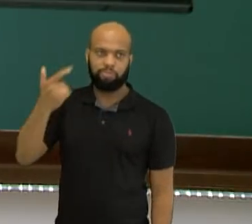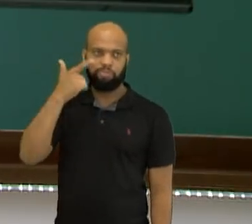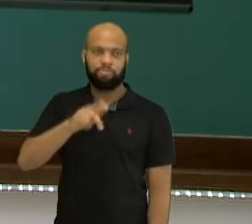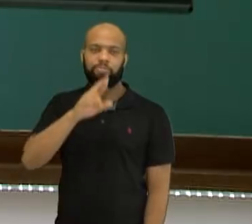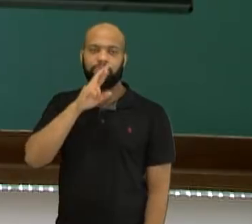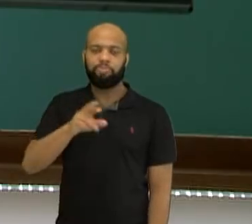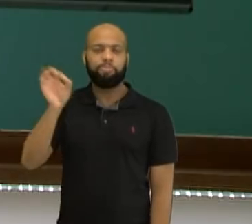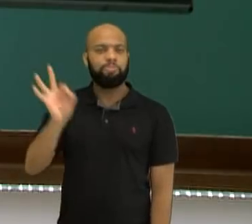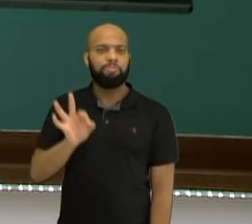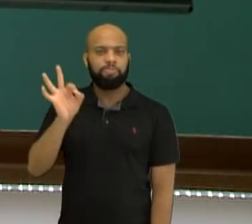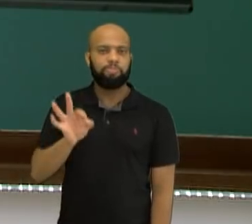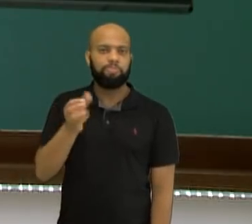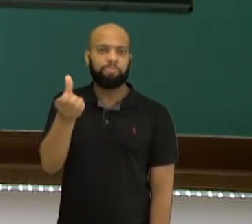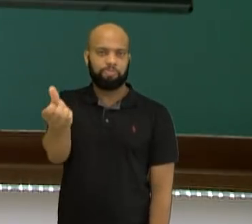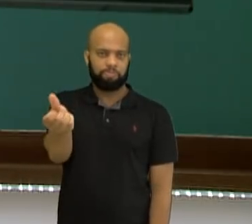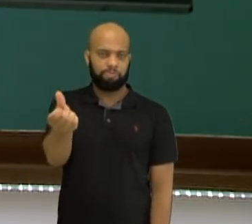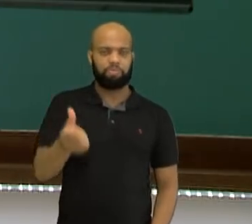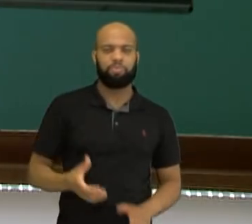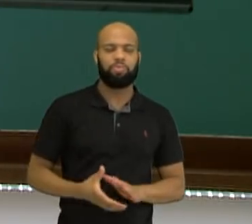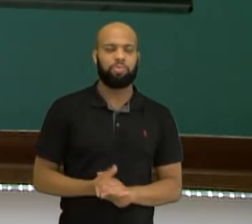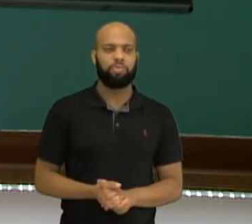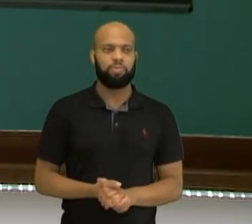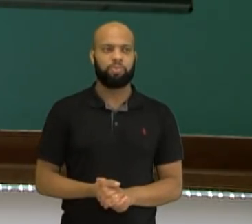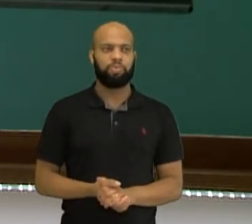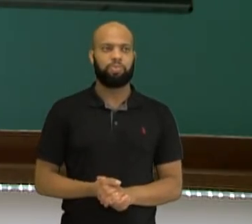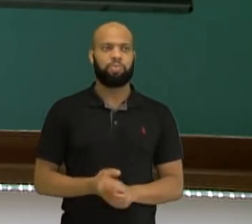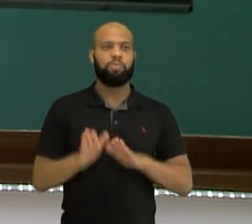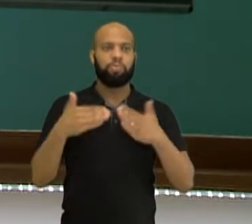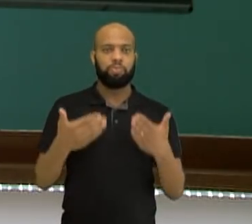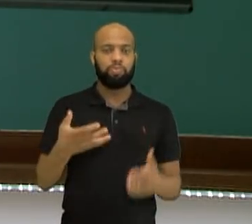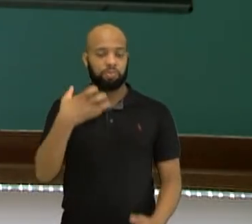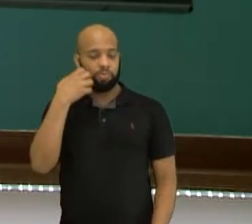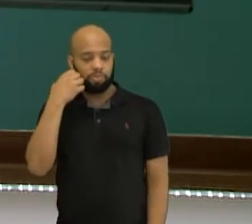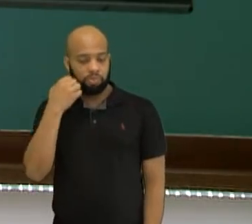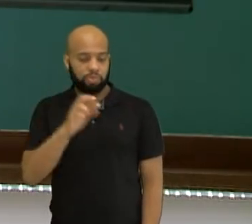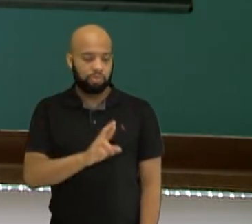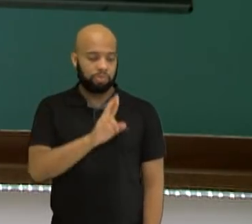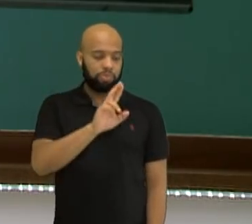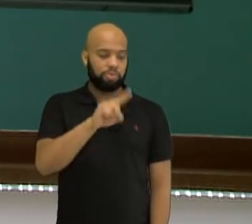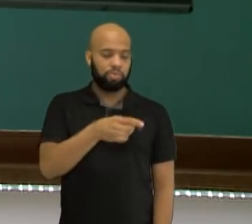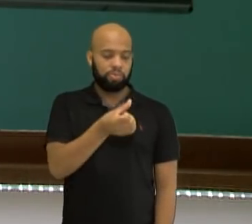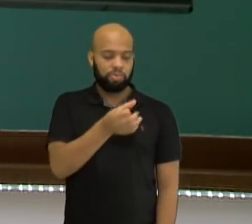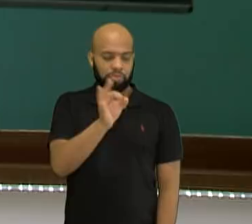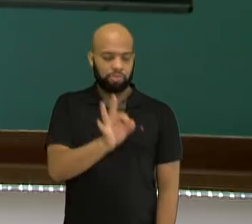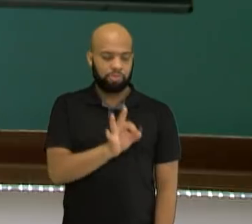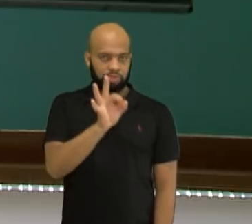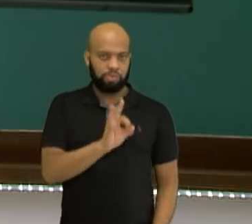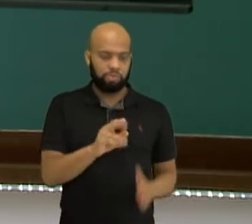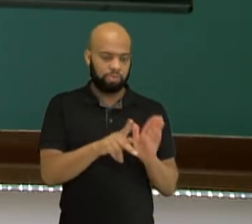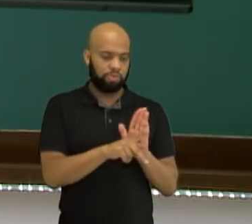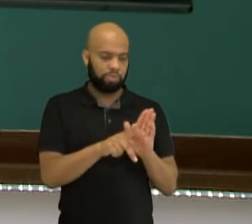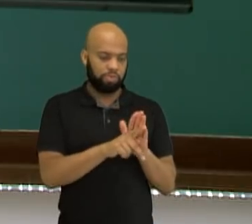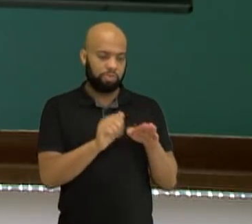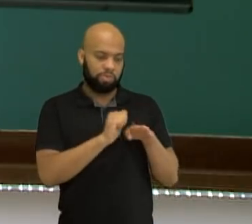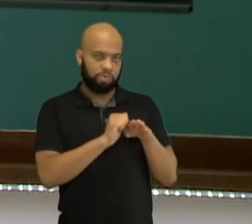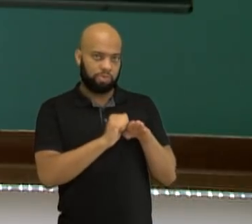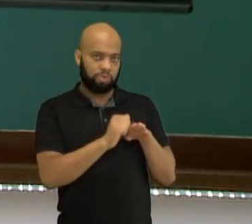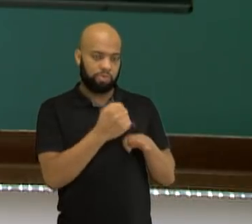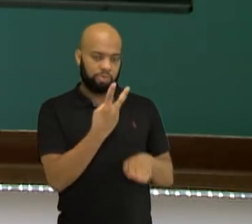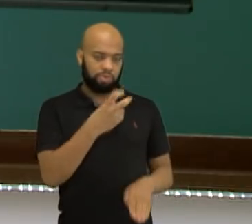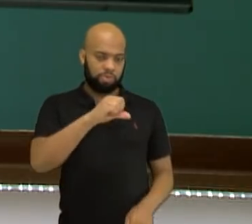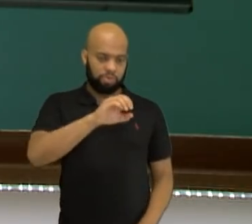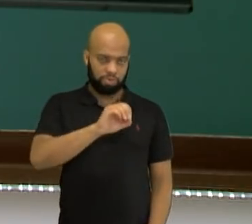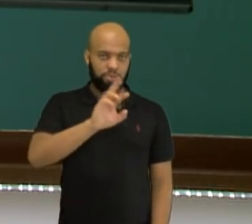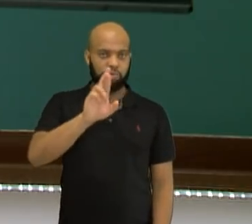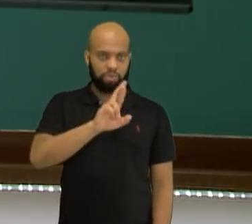quê? 6%. Tá bom? Então a comissão representa 6% do total. Esse foi o primeiro exercício. Vamos